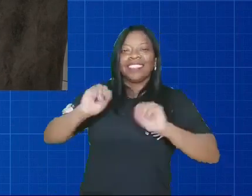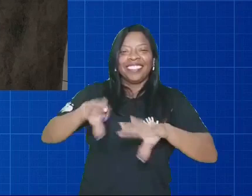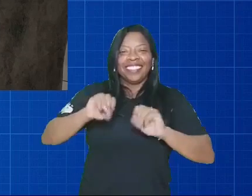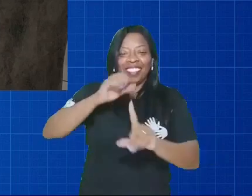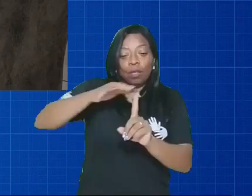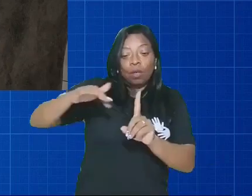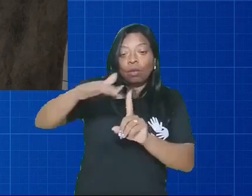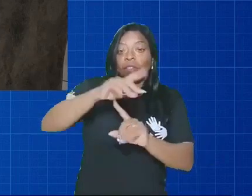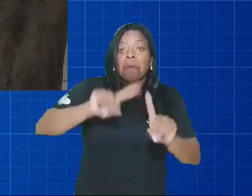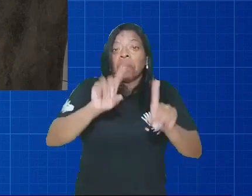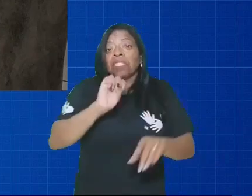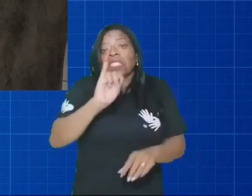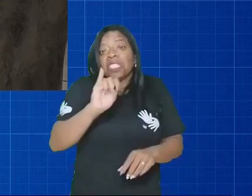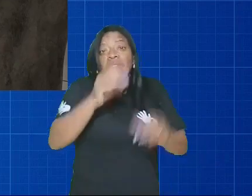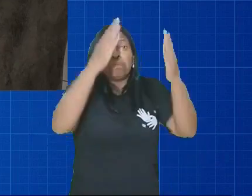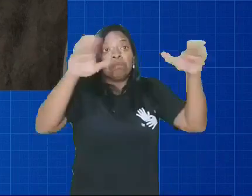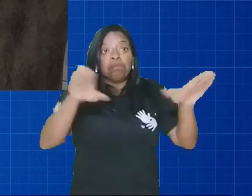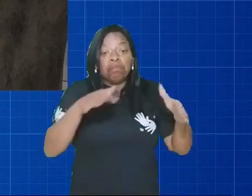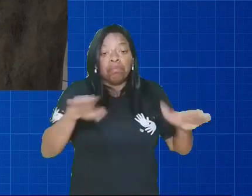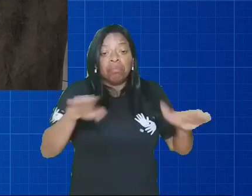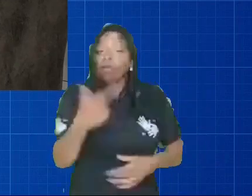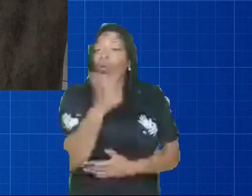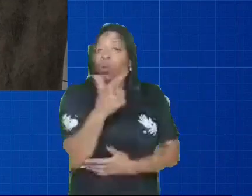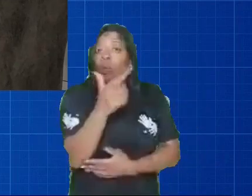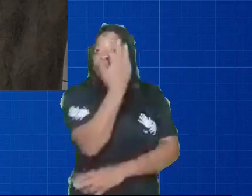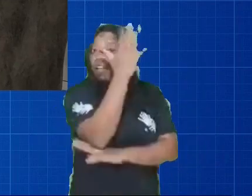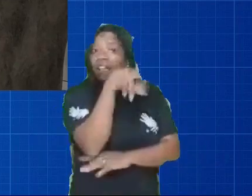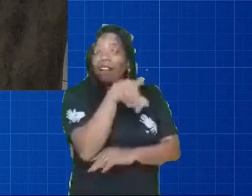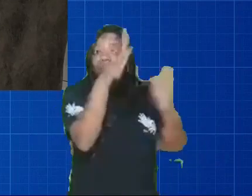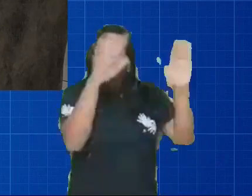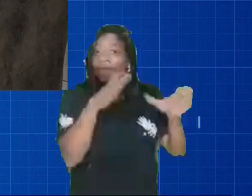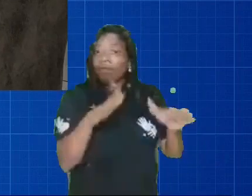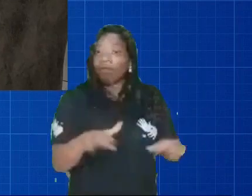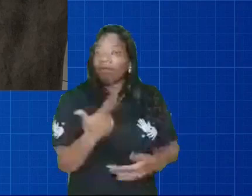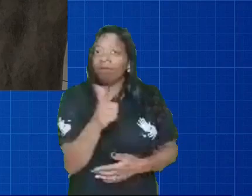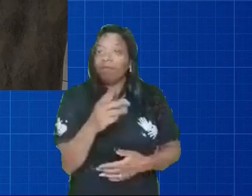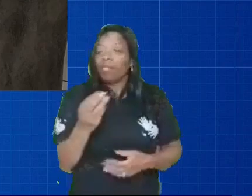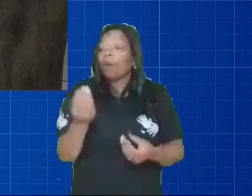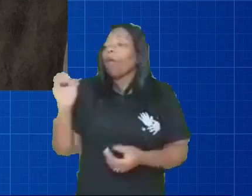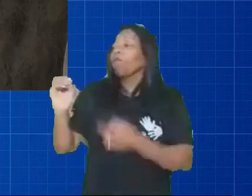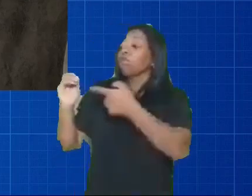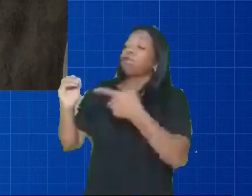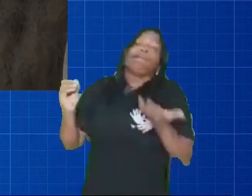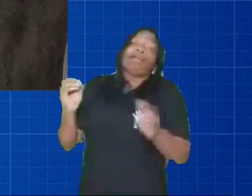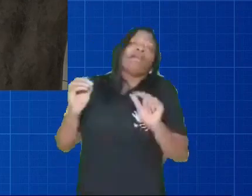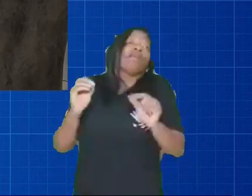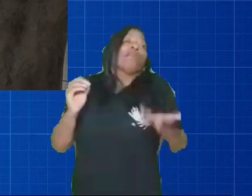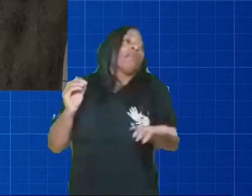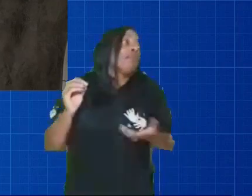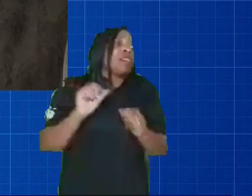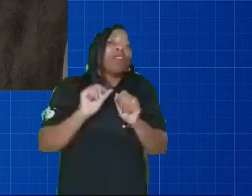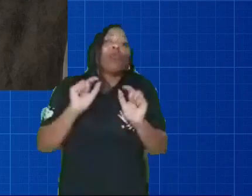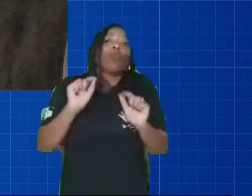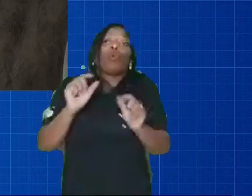isso ganhasse o que ela merece, né? Que é estar no pinheirinho. Então, nós temos no Paraná